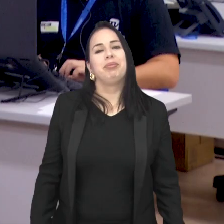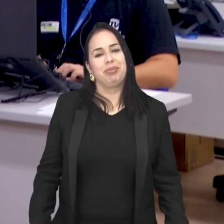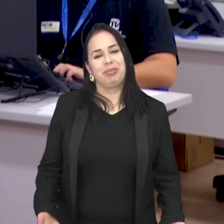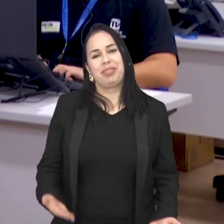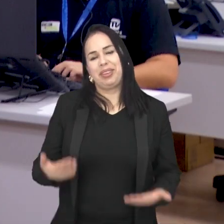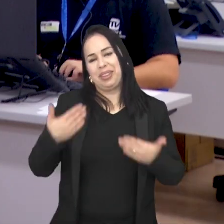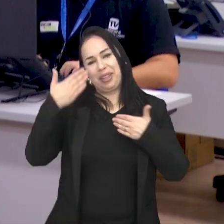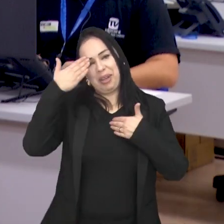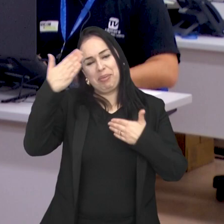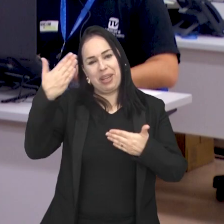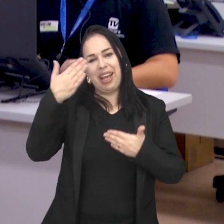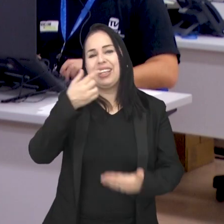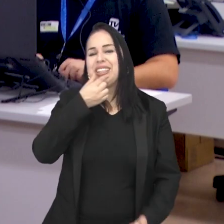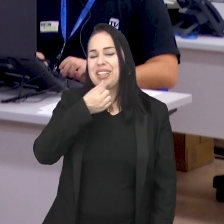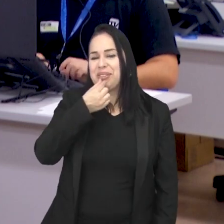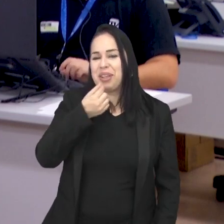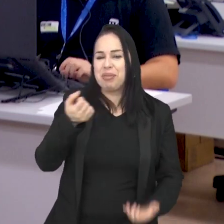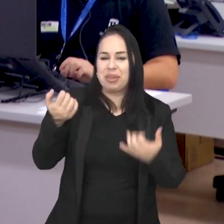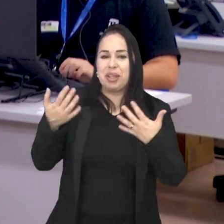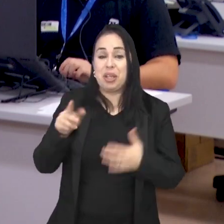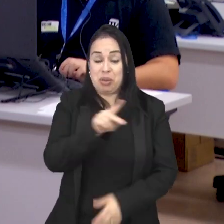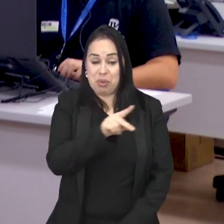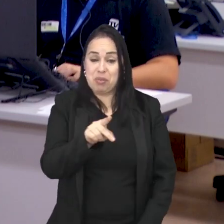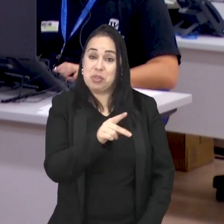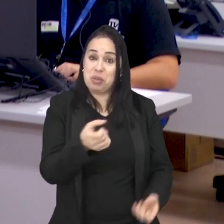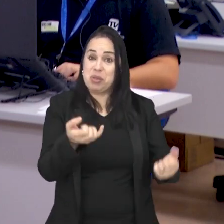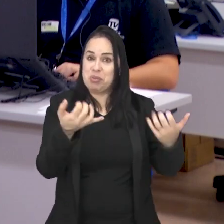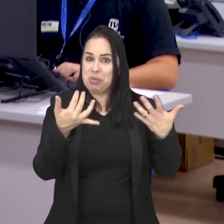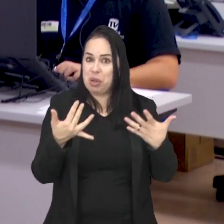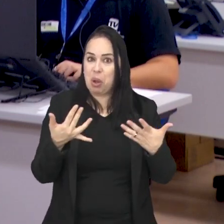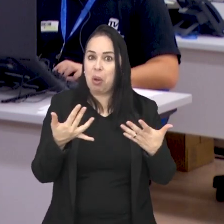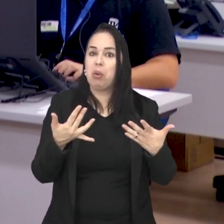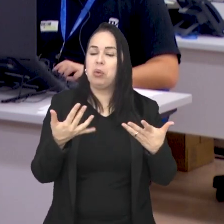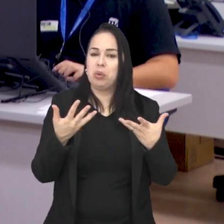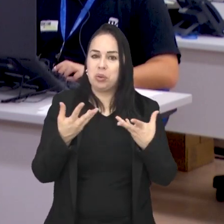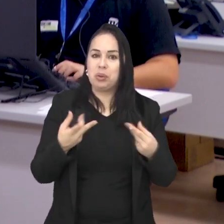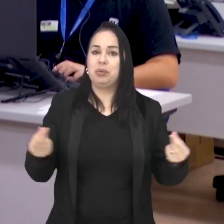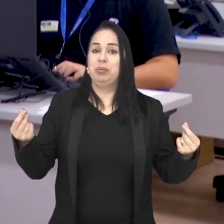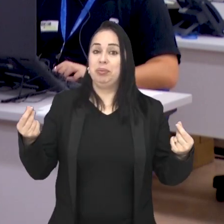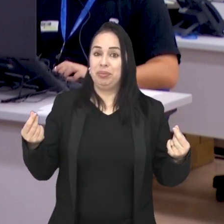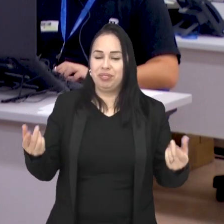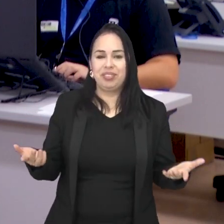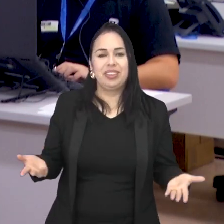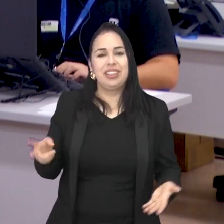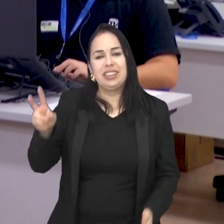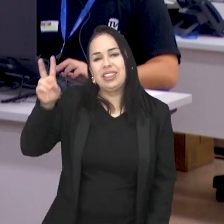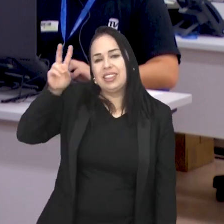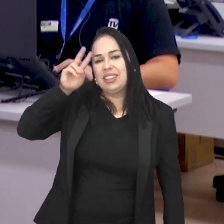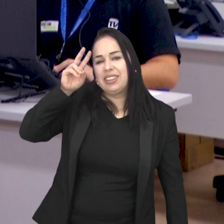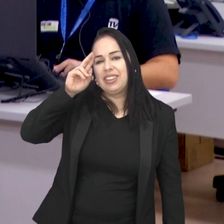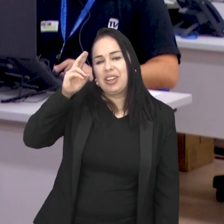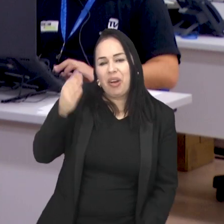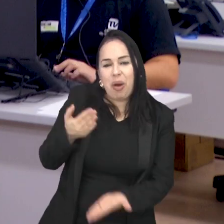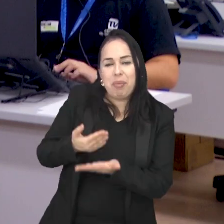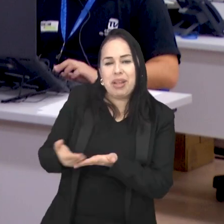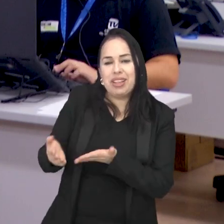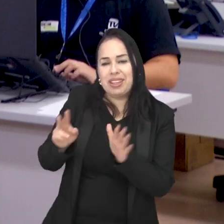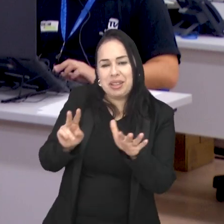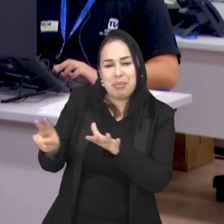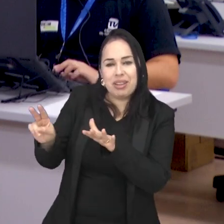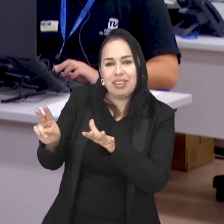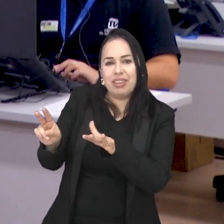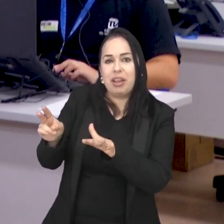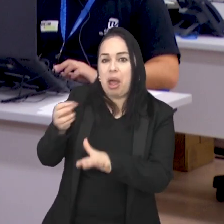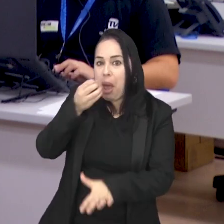Muito obrigado, Samuel, e também ao professor, que esclareceu um pouco das nossas dúvidas. E segunda-feira, início de semana, sempre bom dar